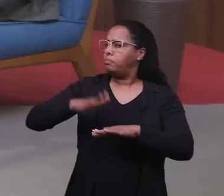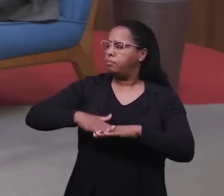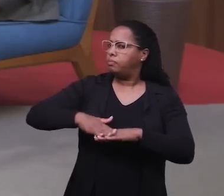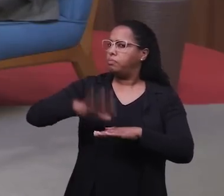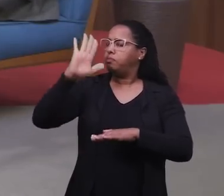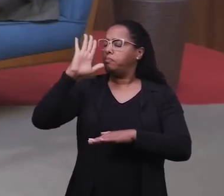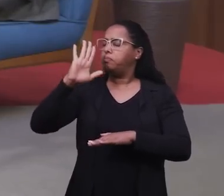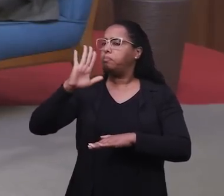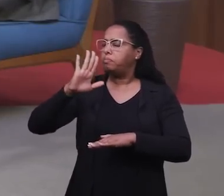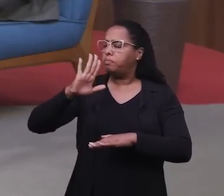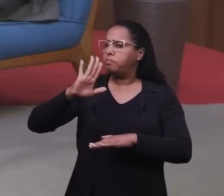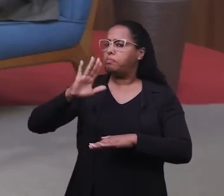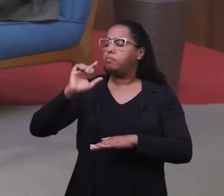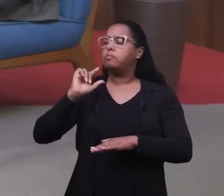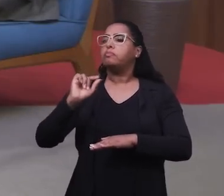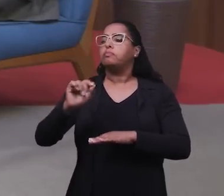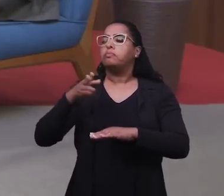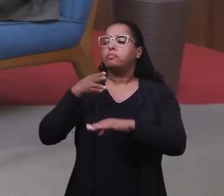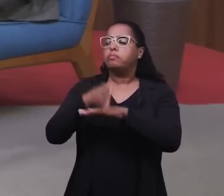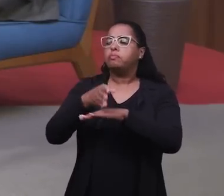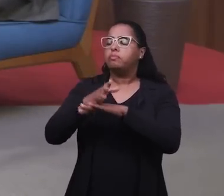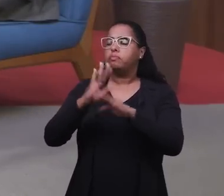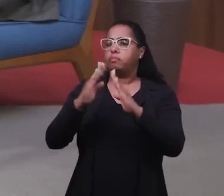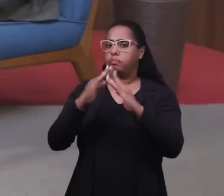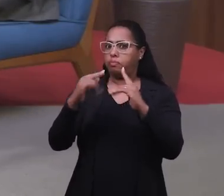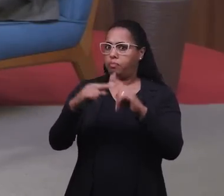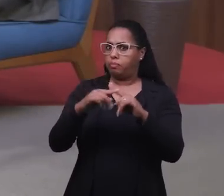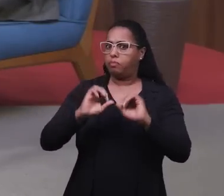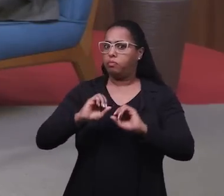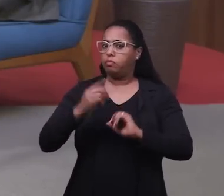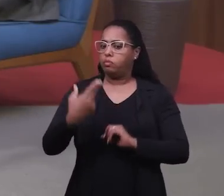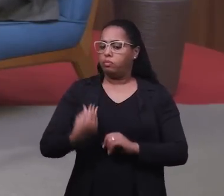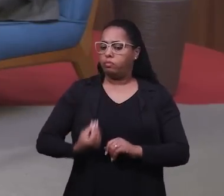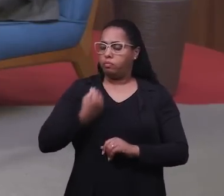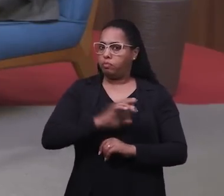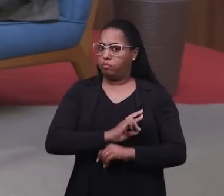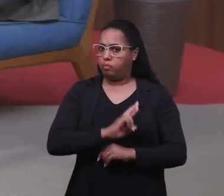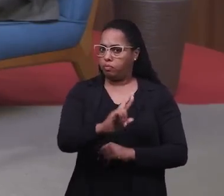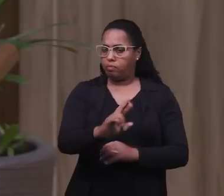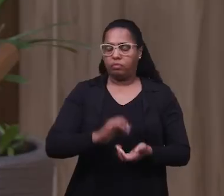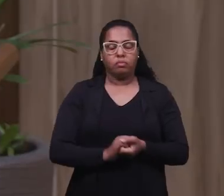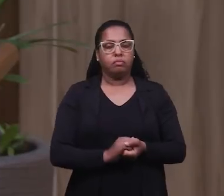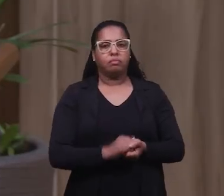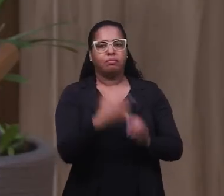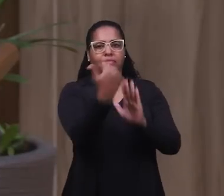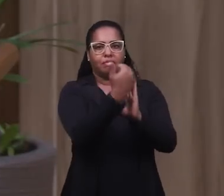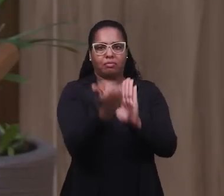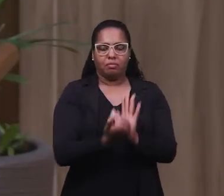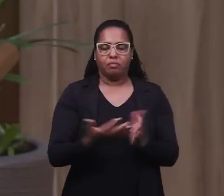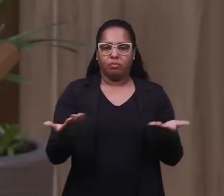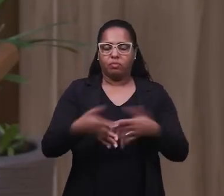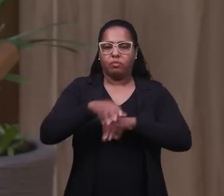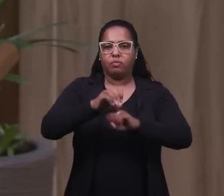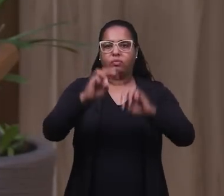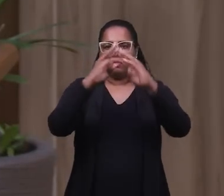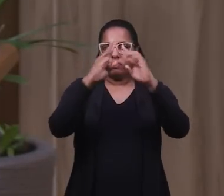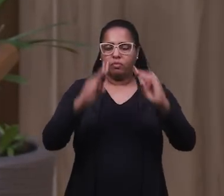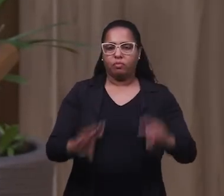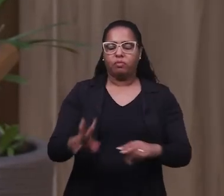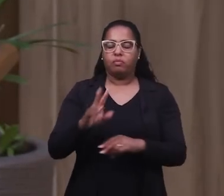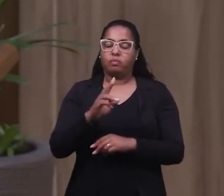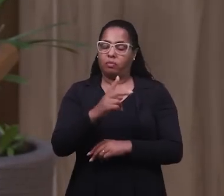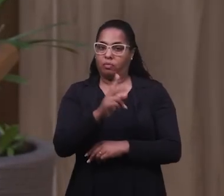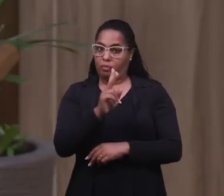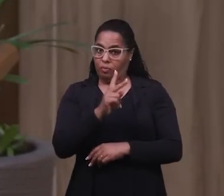do que simplesmente frequentar uma igreja ou ter uma religião. No programa de hoje, no quadro Lições